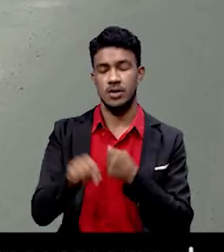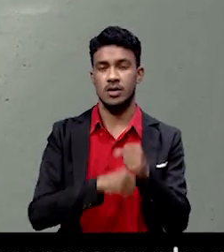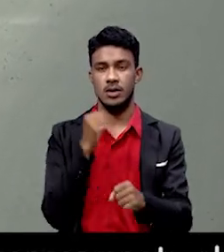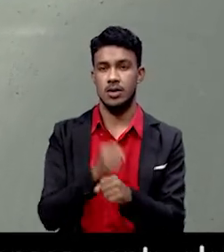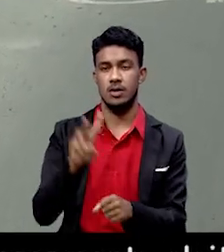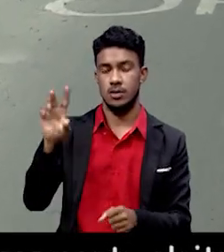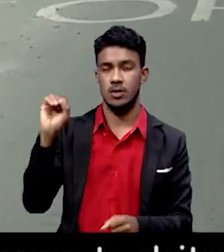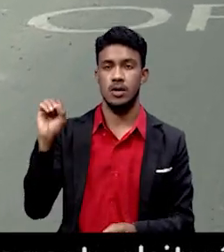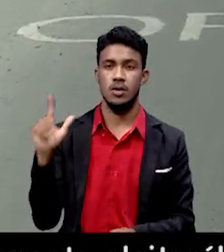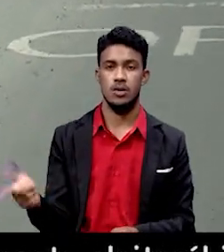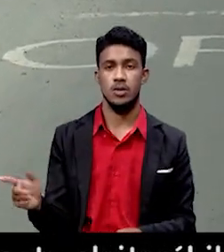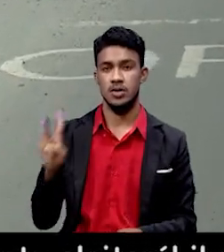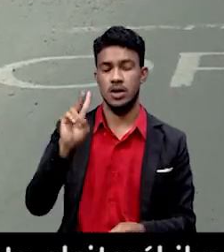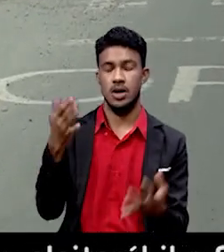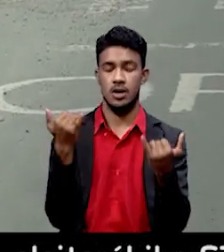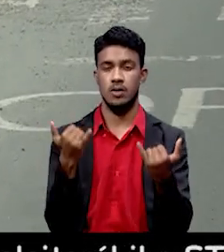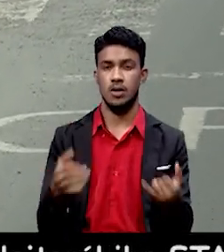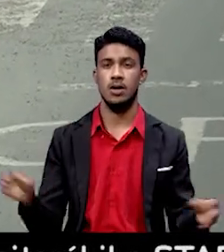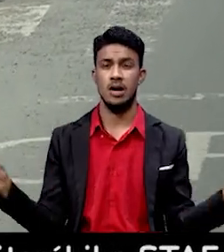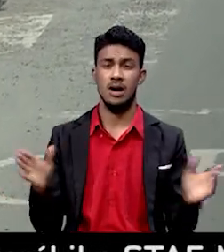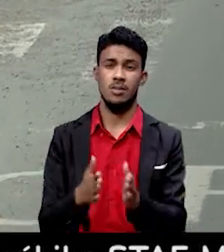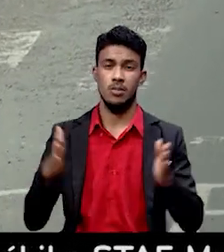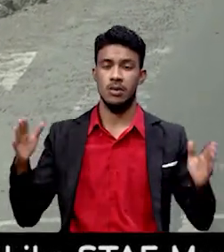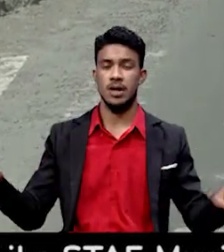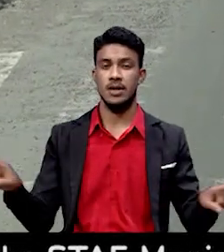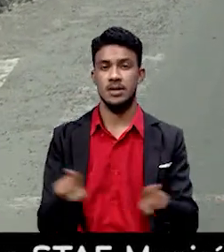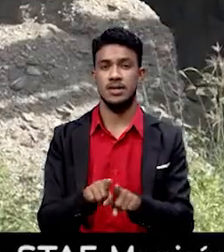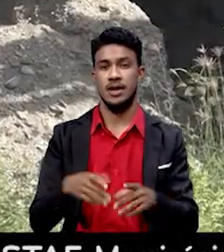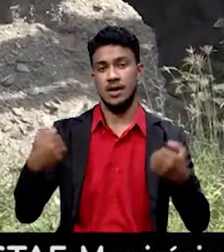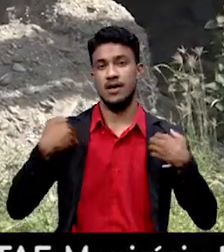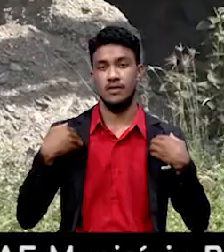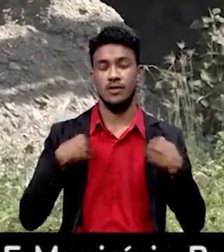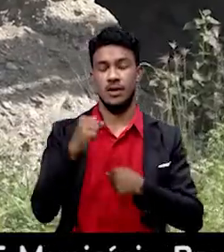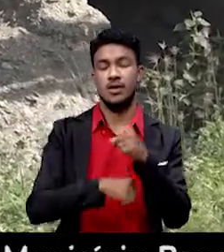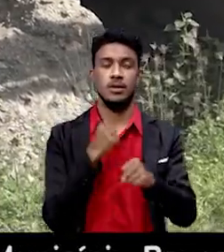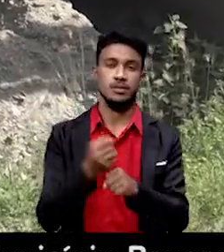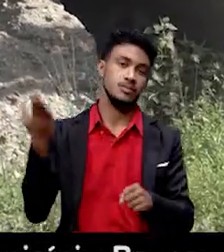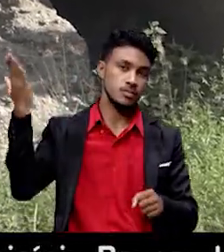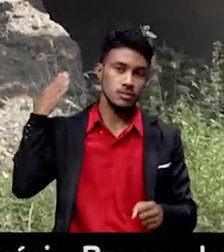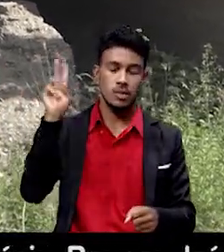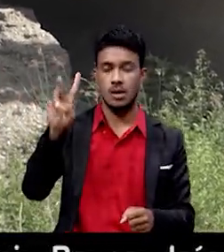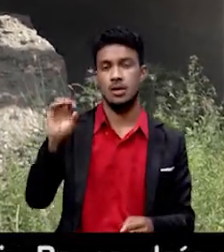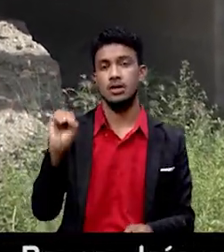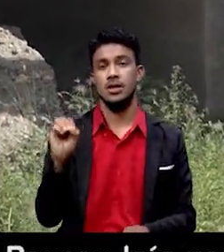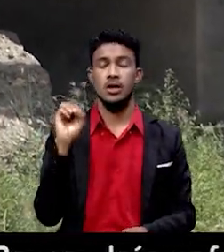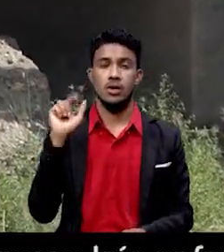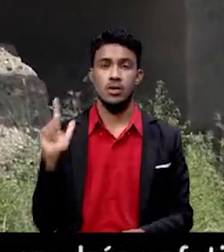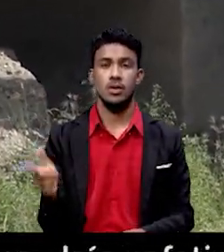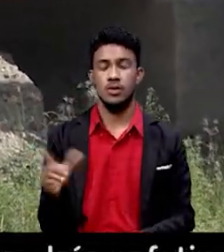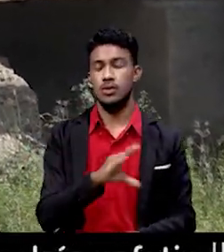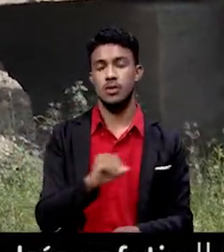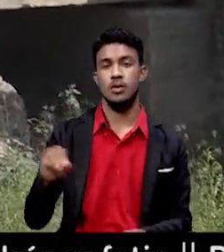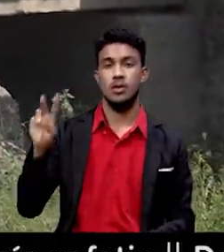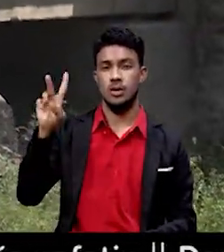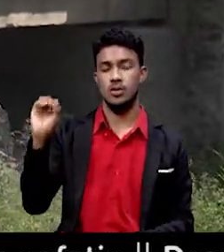Intensidade husi la Niña nebe agora labot hanesan ida nebe akontese li ona iha tinan rihun rua rua nulu no rihun rua rua nulu resin